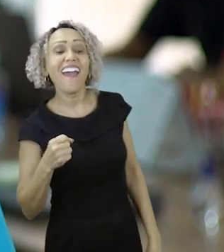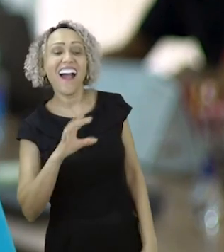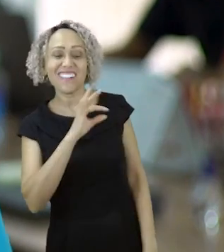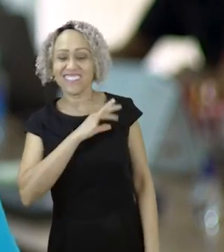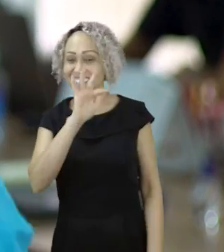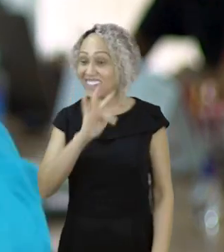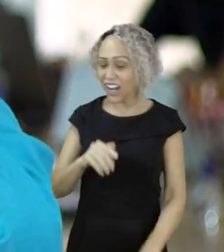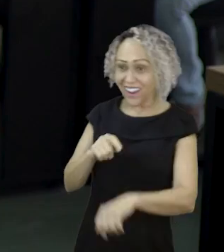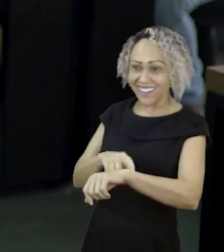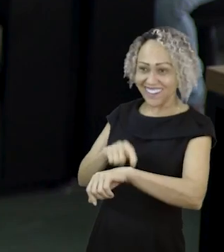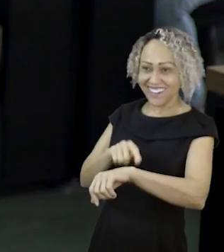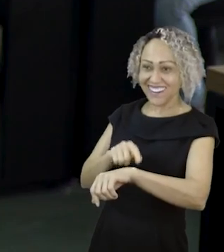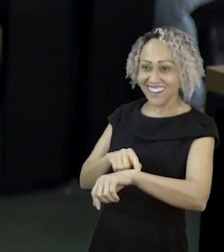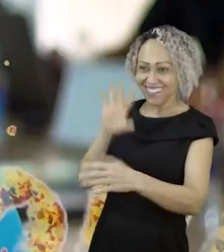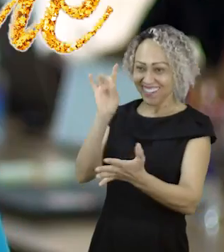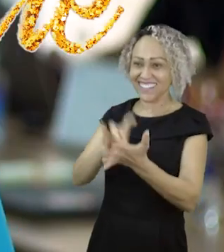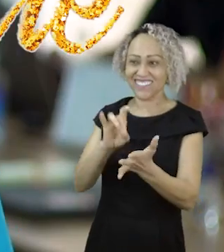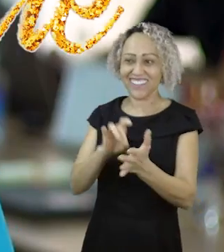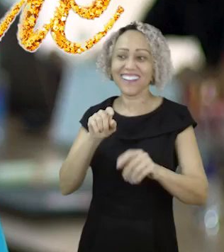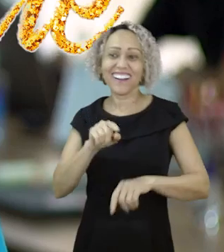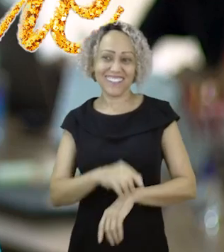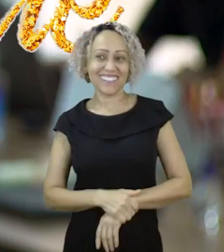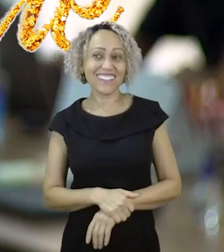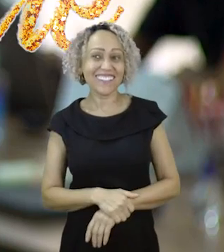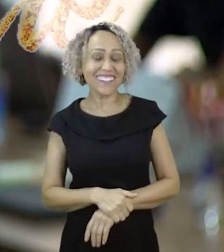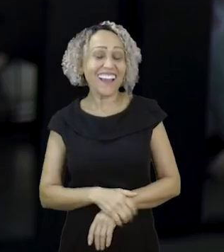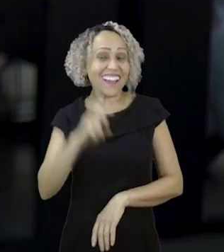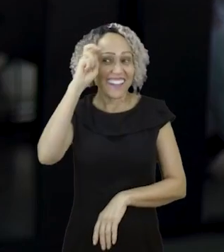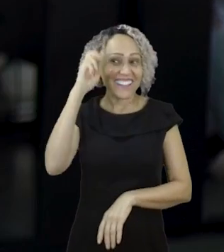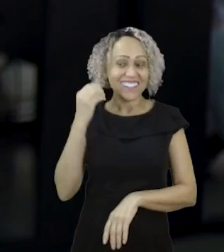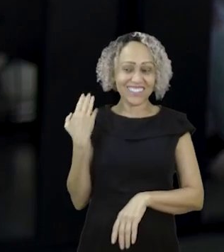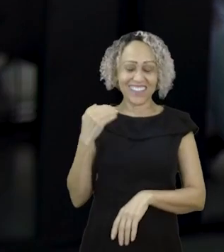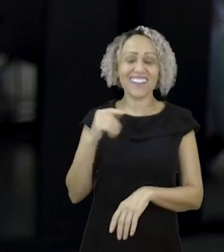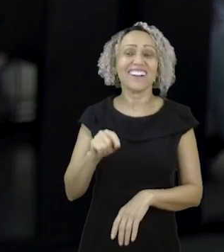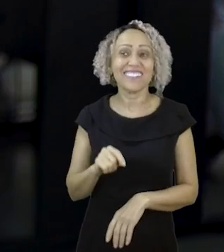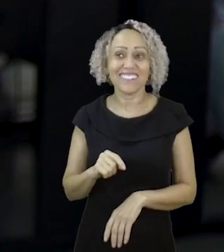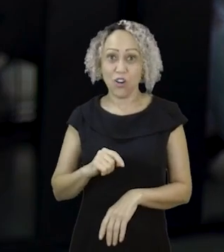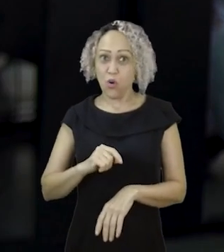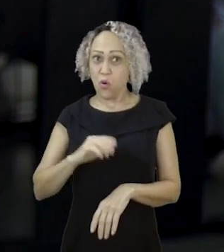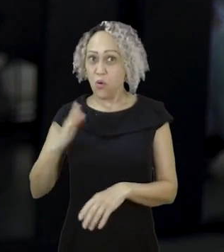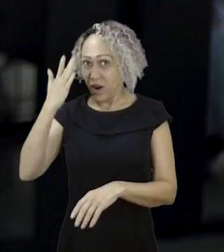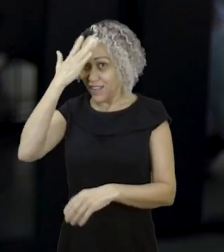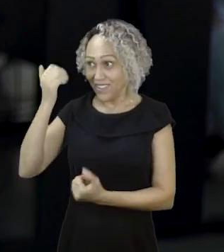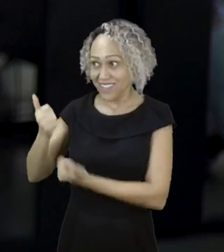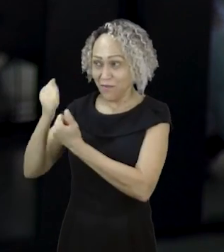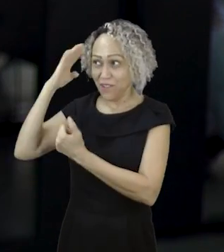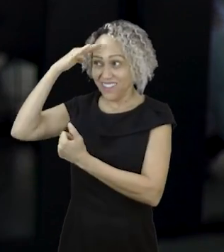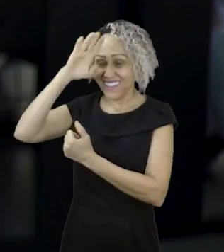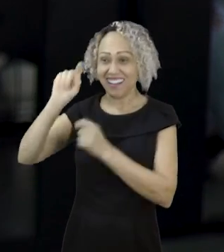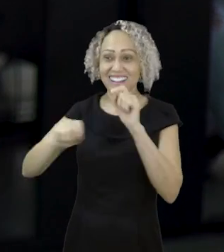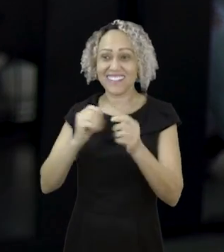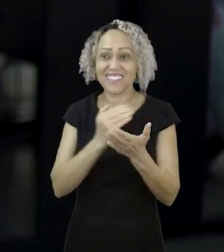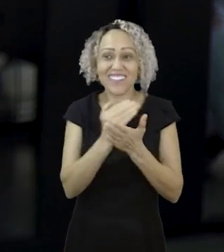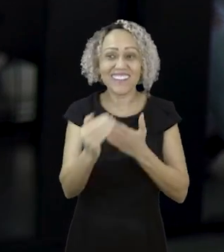Polícia Federal. Que horas são? A hora da verdade. A última quinta-feira foi muito agitada para os